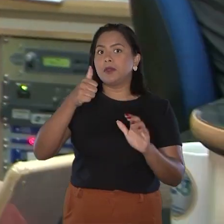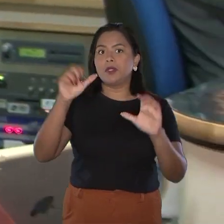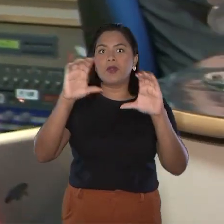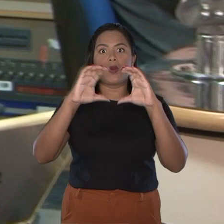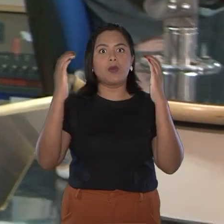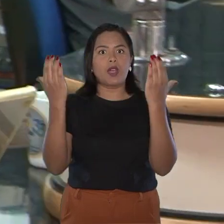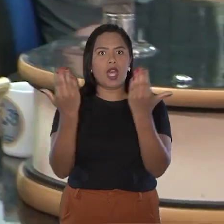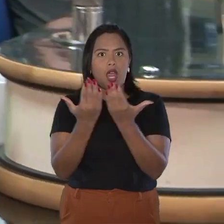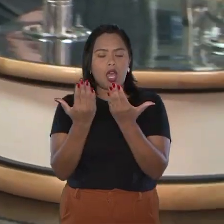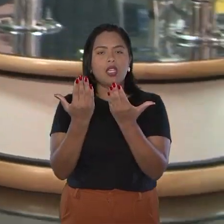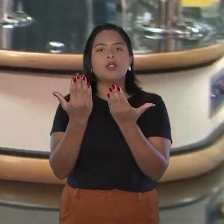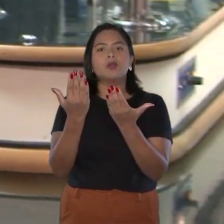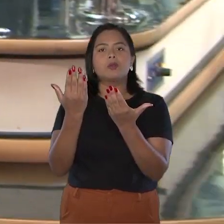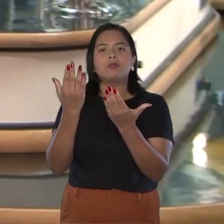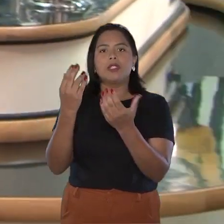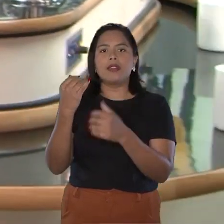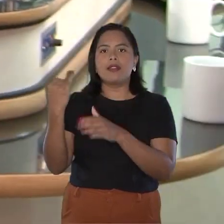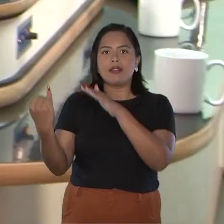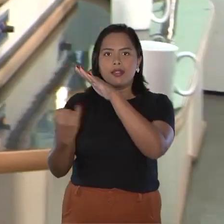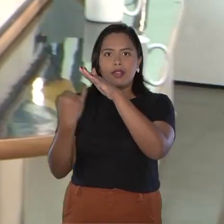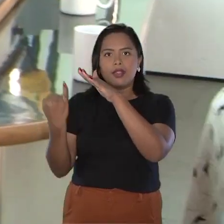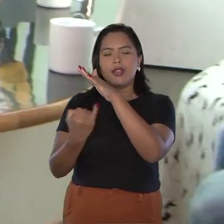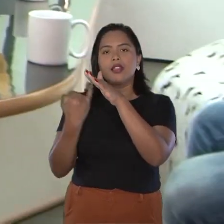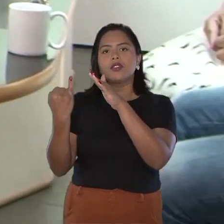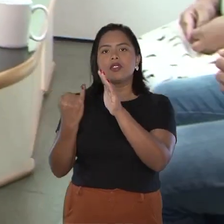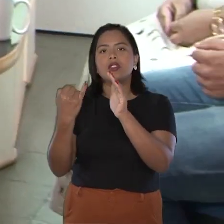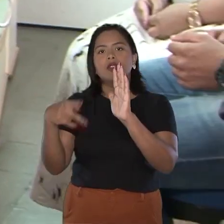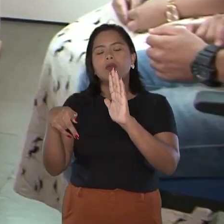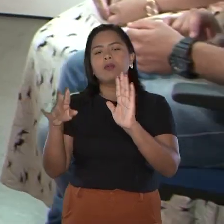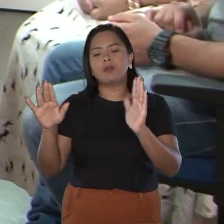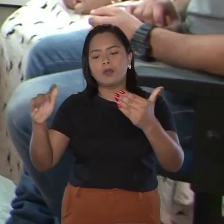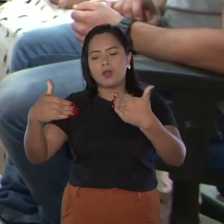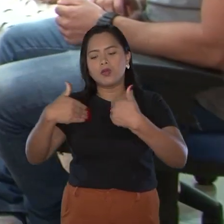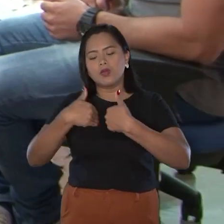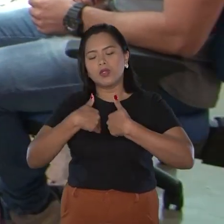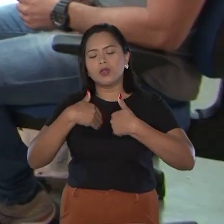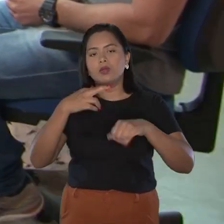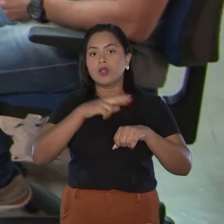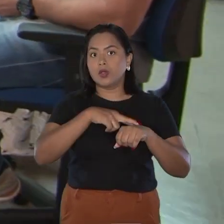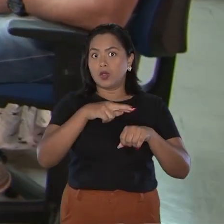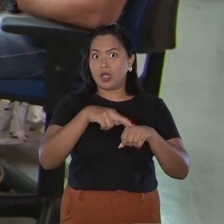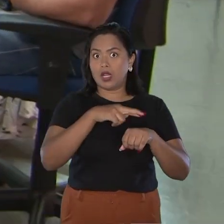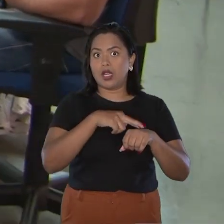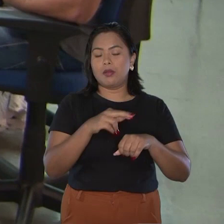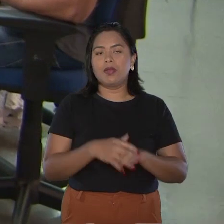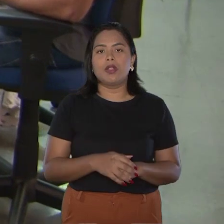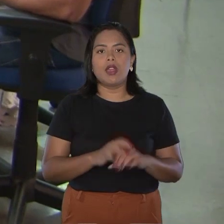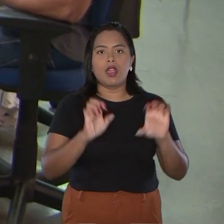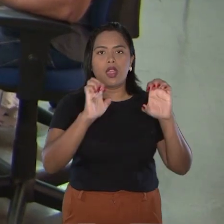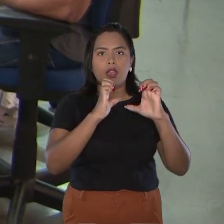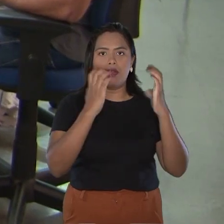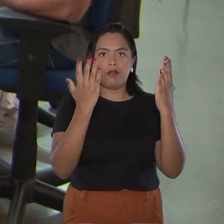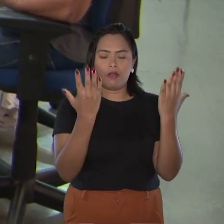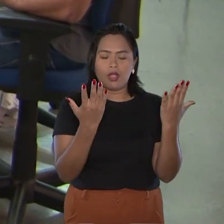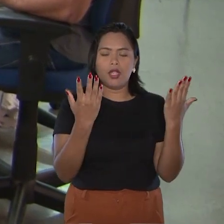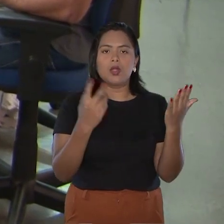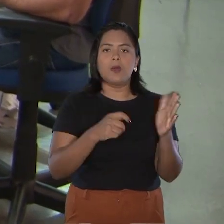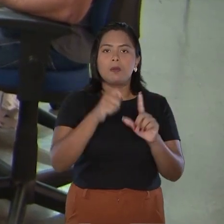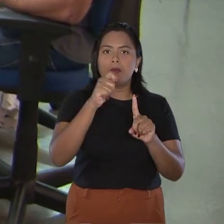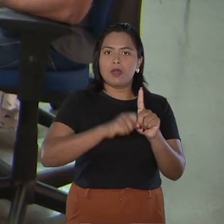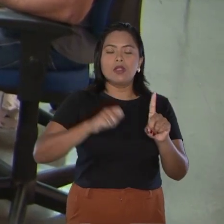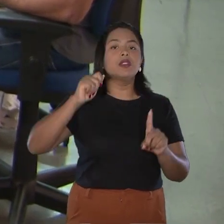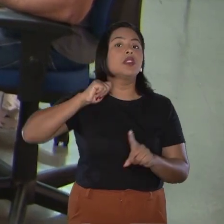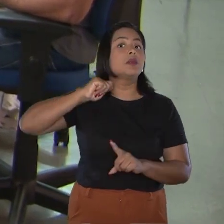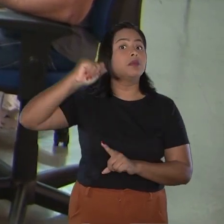Internacional sobre o transtorno do espectro autista em Roraima o evento será em abril como vocês falaram no primeiro